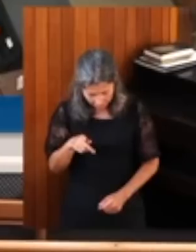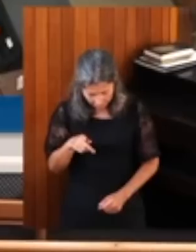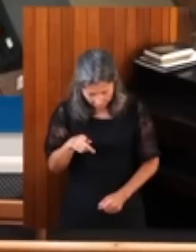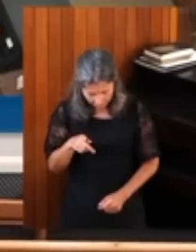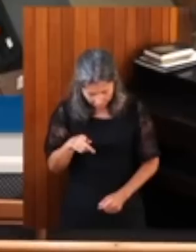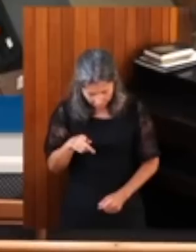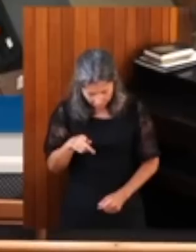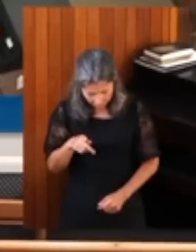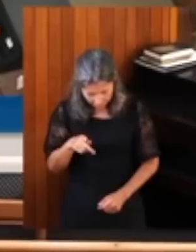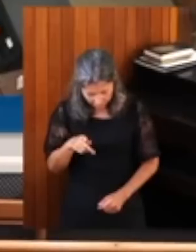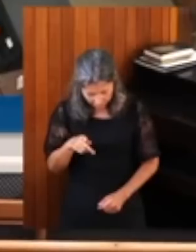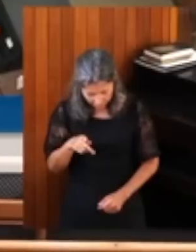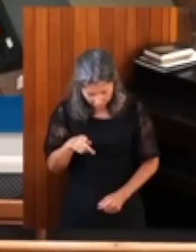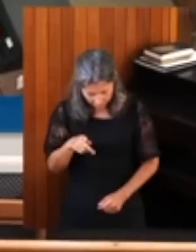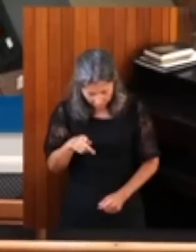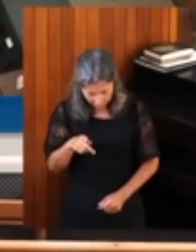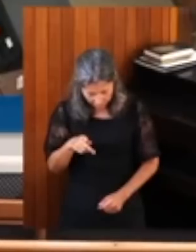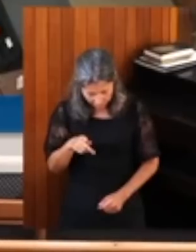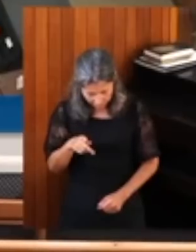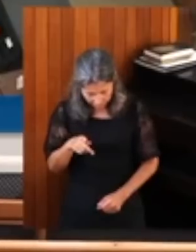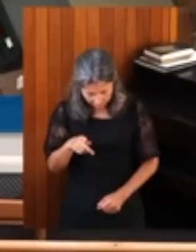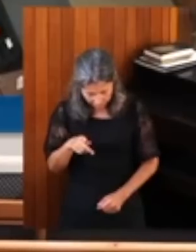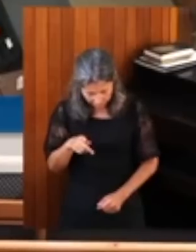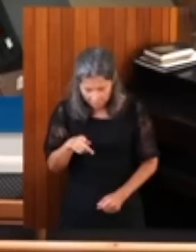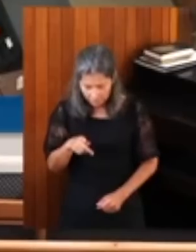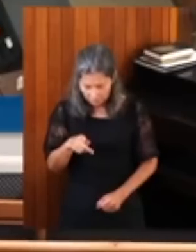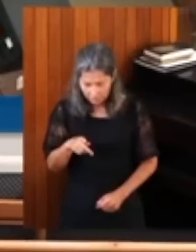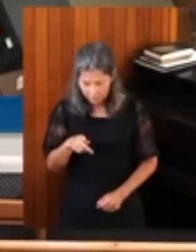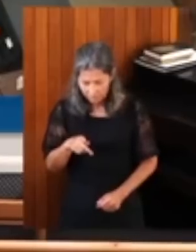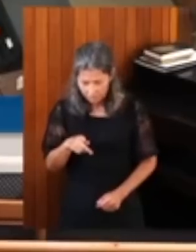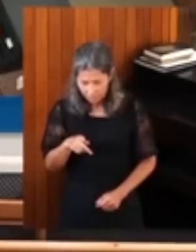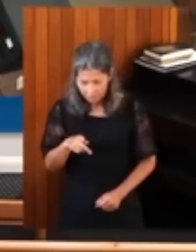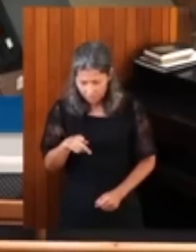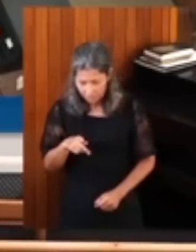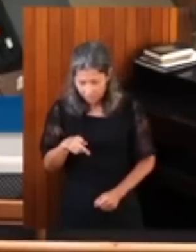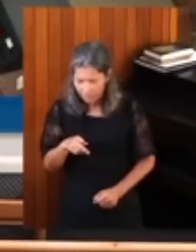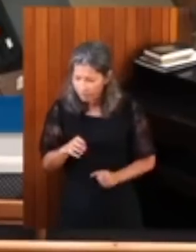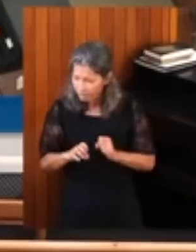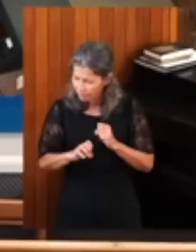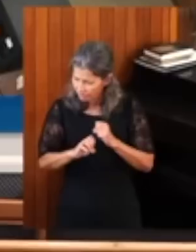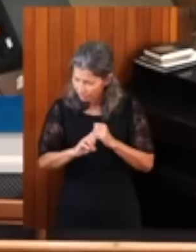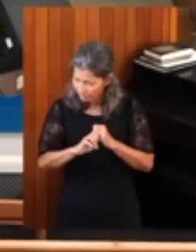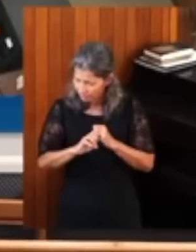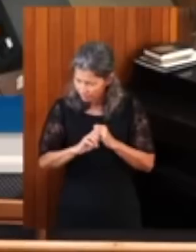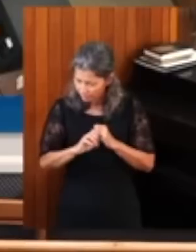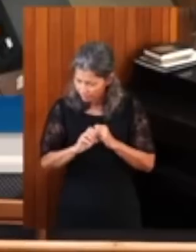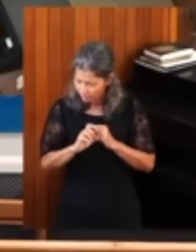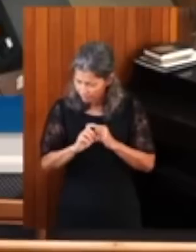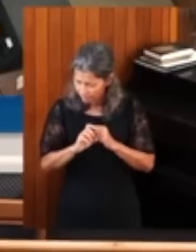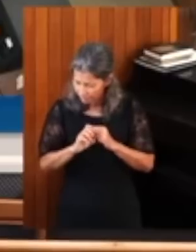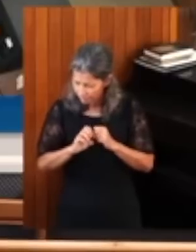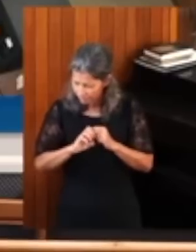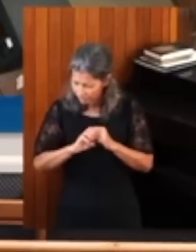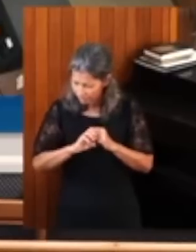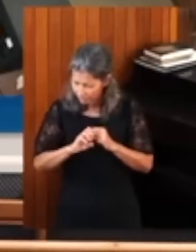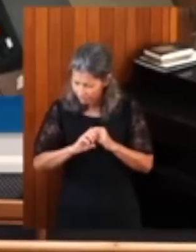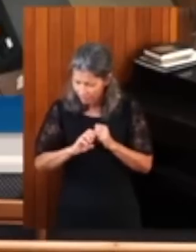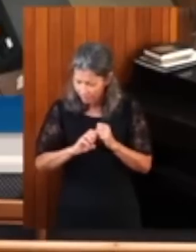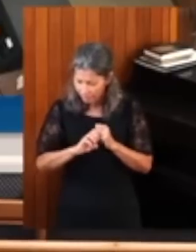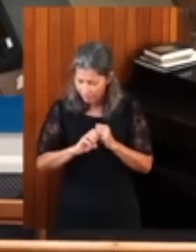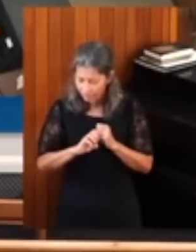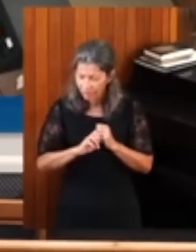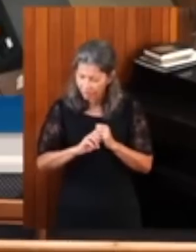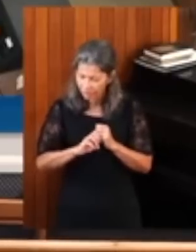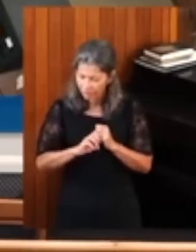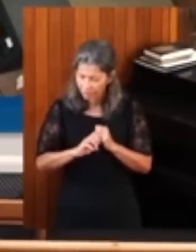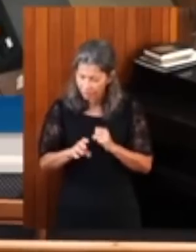entender o Apocalipse, ela viaja na maionese escatológica. Né? Ela vai interpretar coisas assim muito mirabolantes, né? Tipo, a marca da besta, o que é? Ah, a